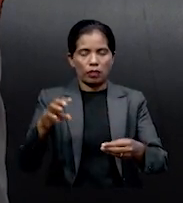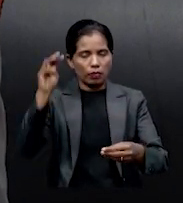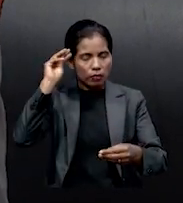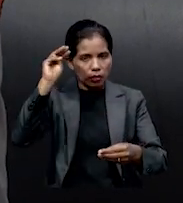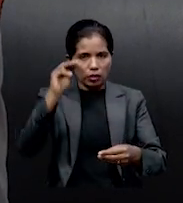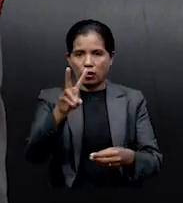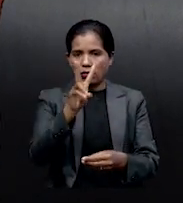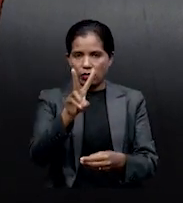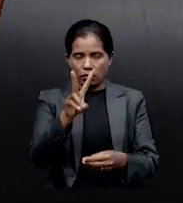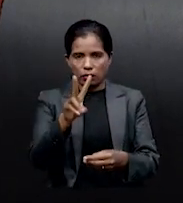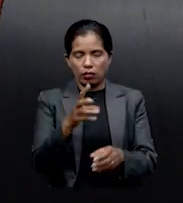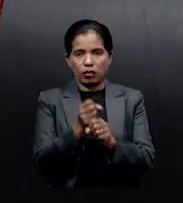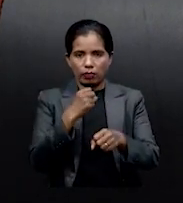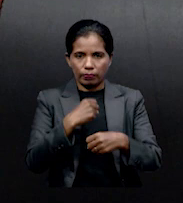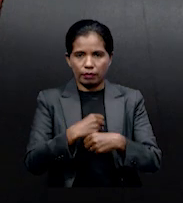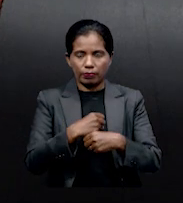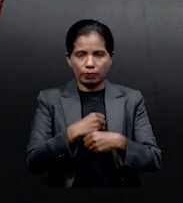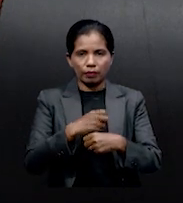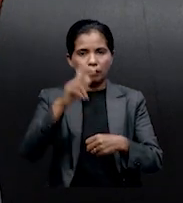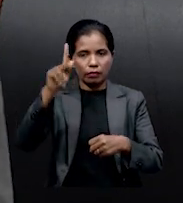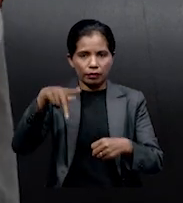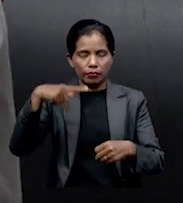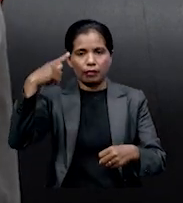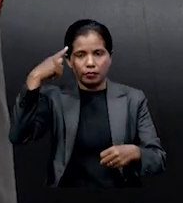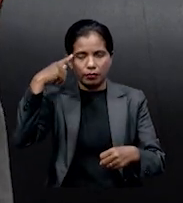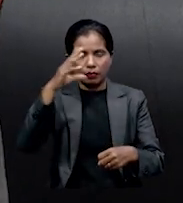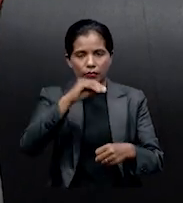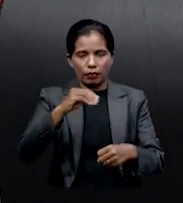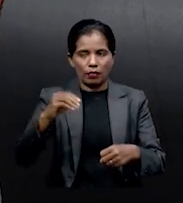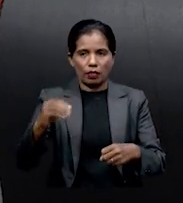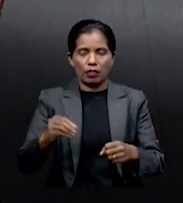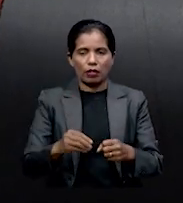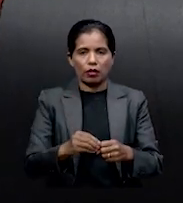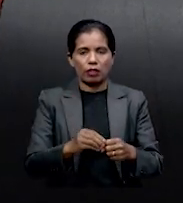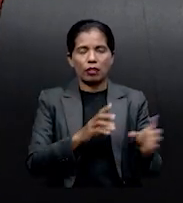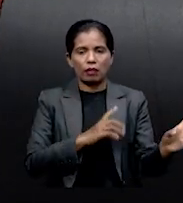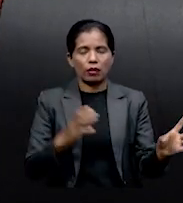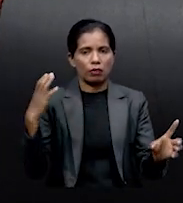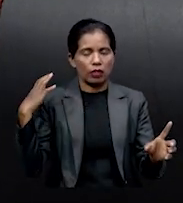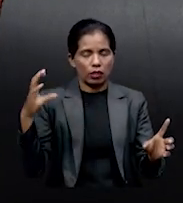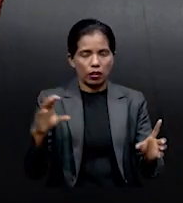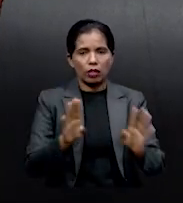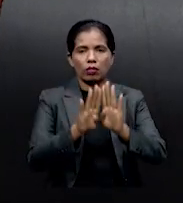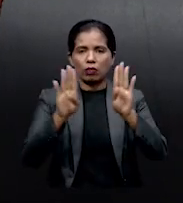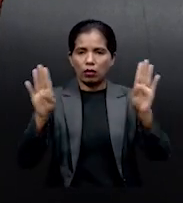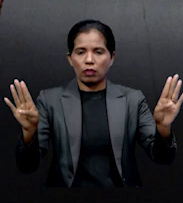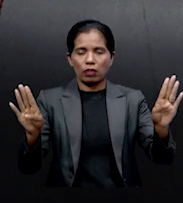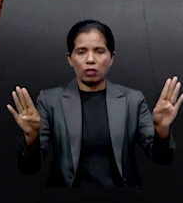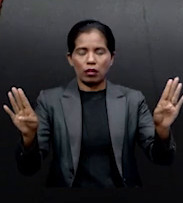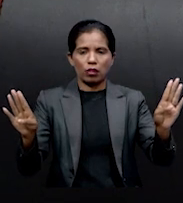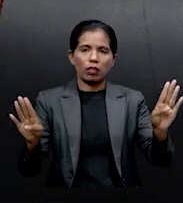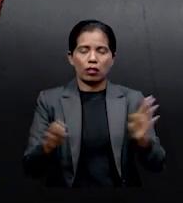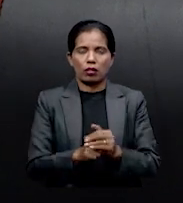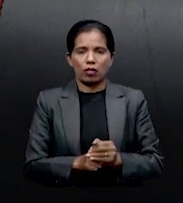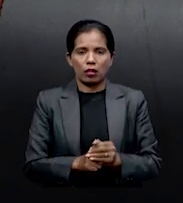Ministério Ruané, onde há a política que visa cá, né, pela loca oportunidade para